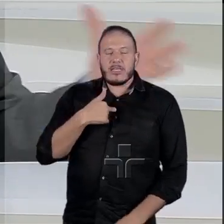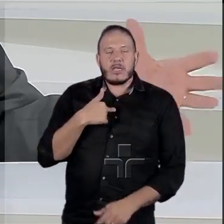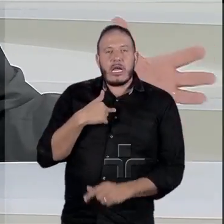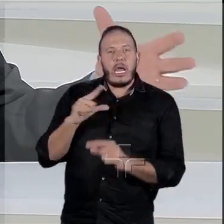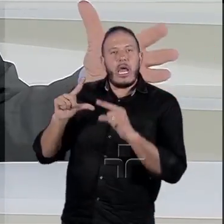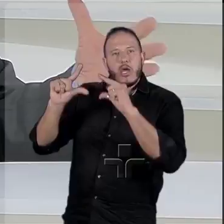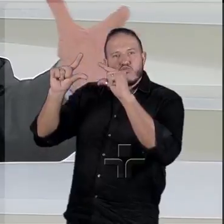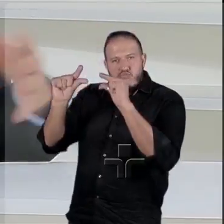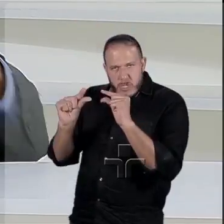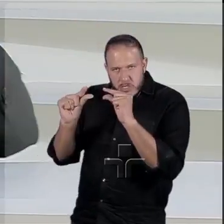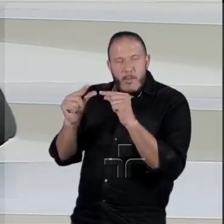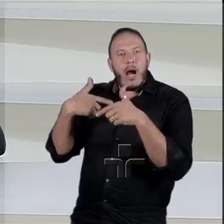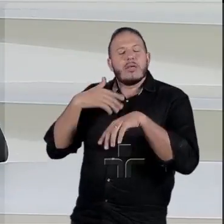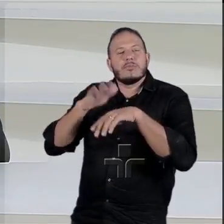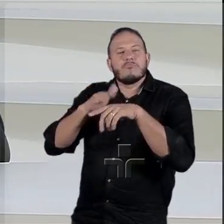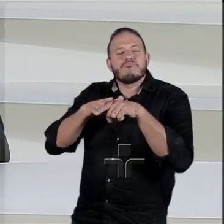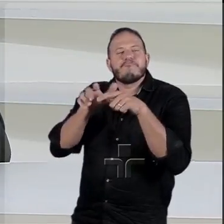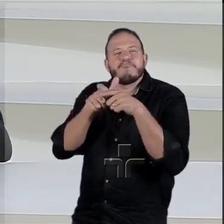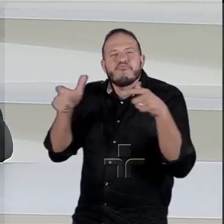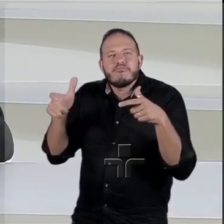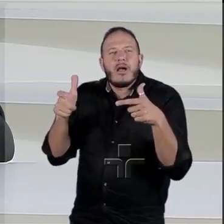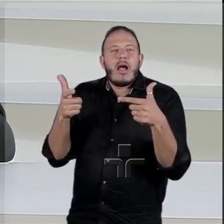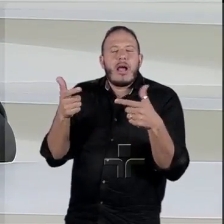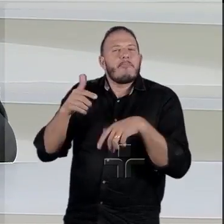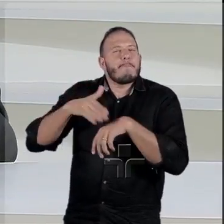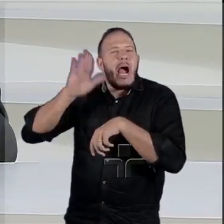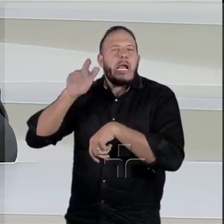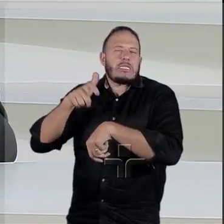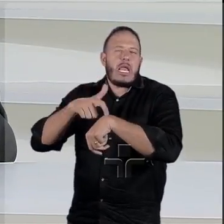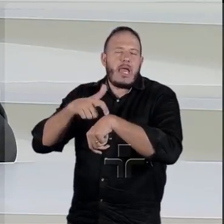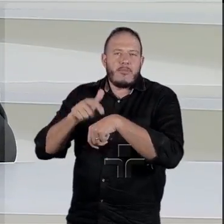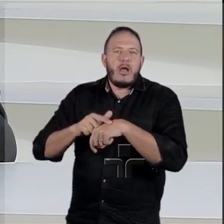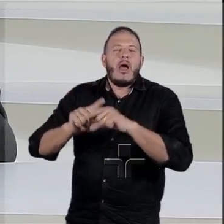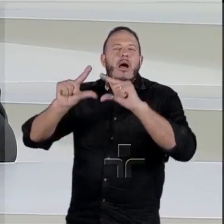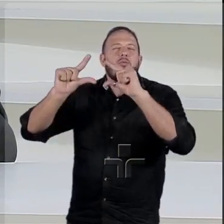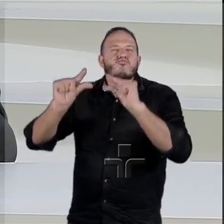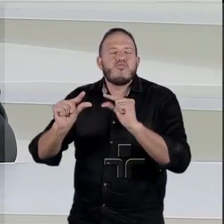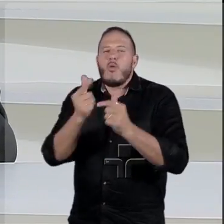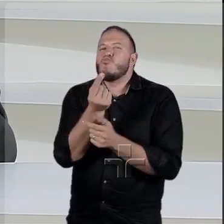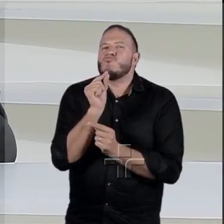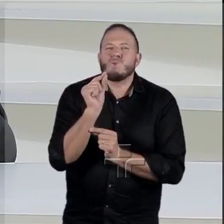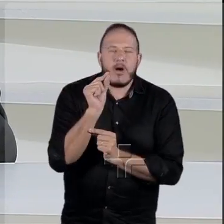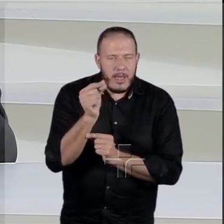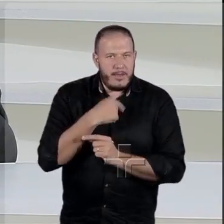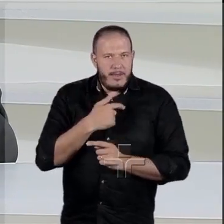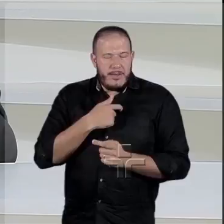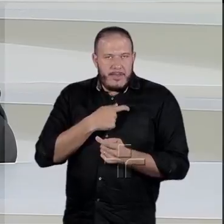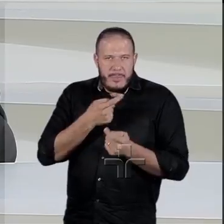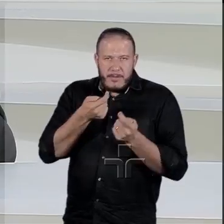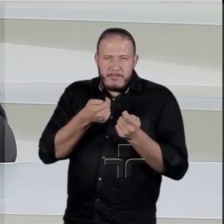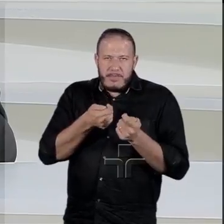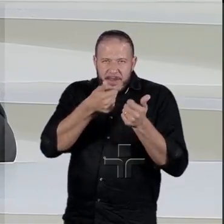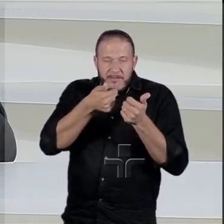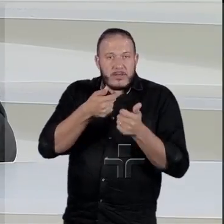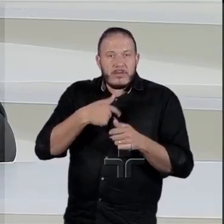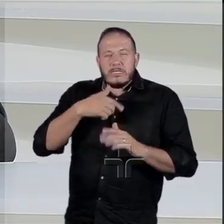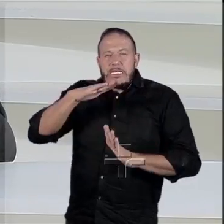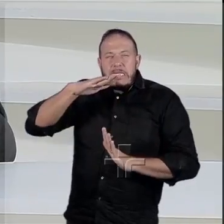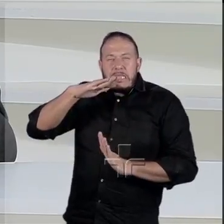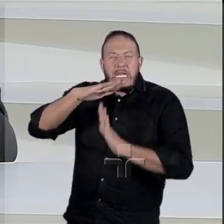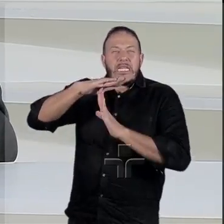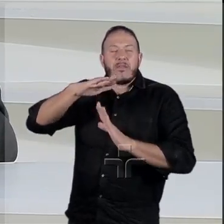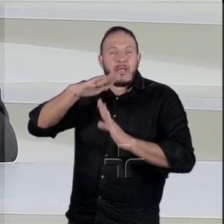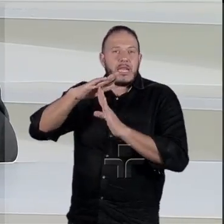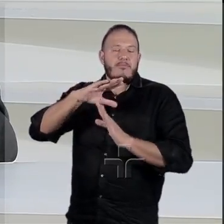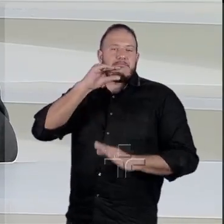e alargado. O que eu quero dizer com isso? Achatado, porque o benefício máximo, o teto de benefício,